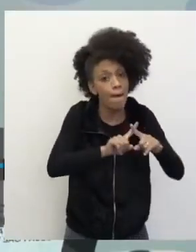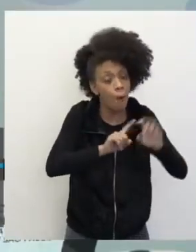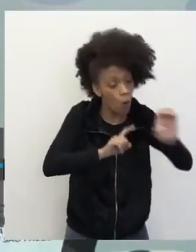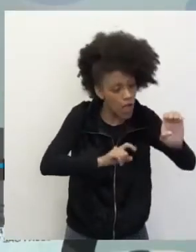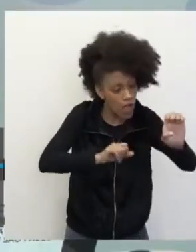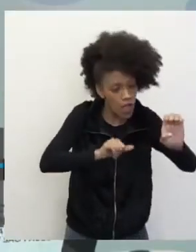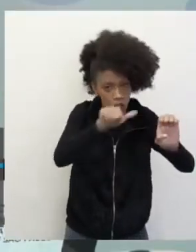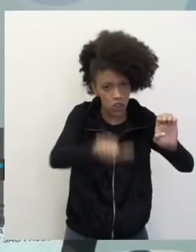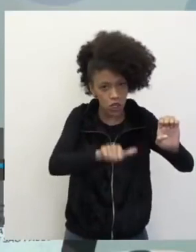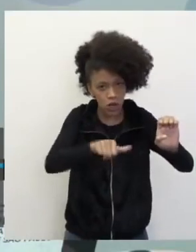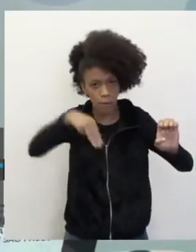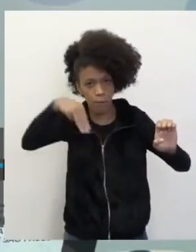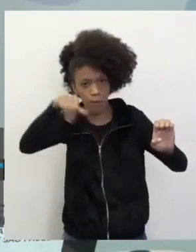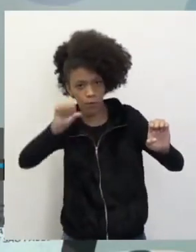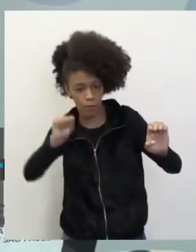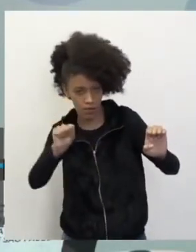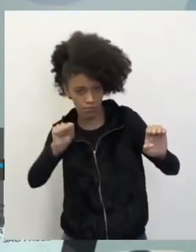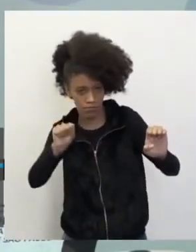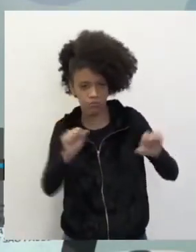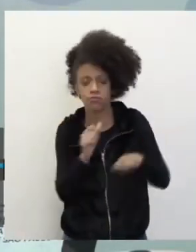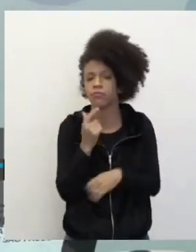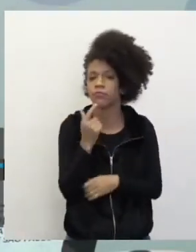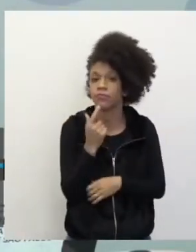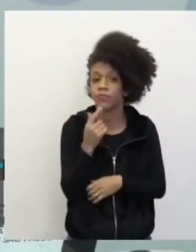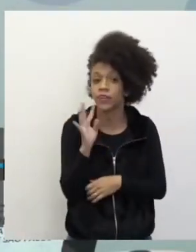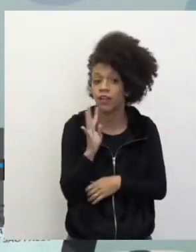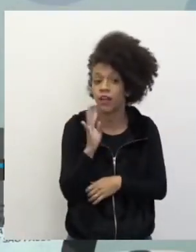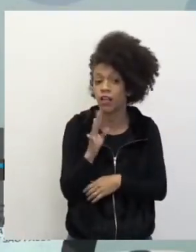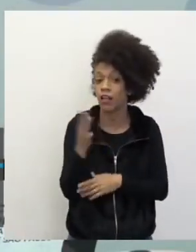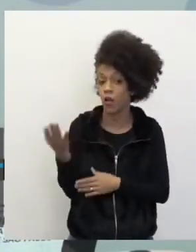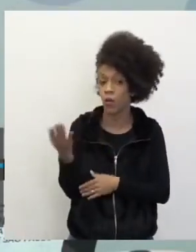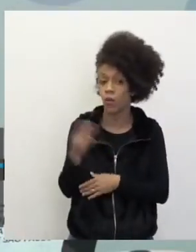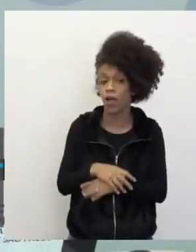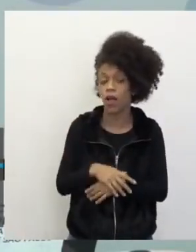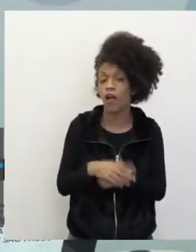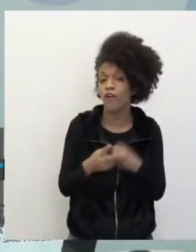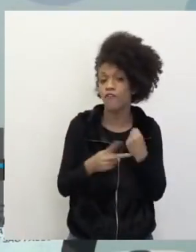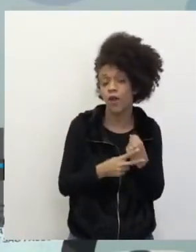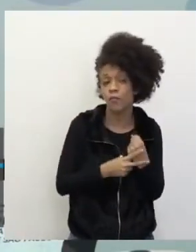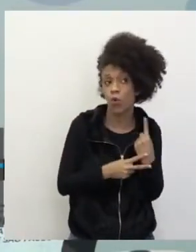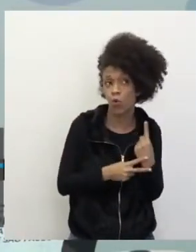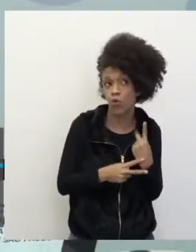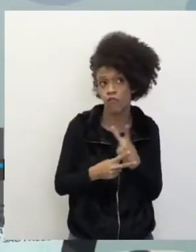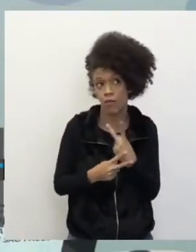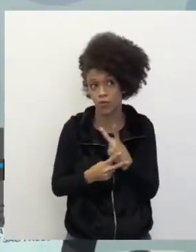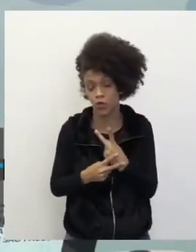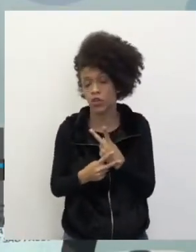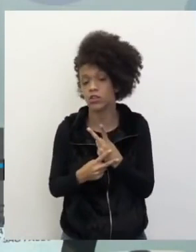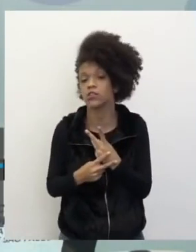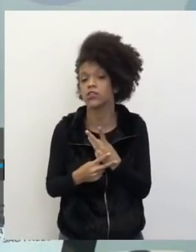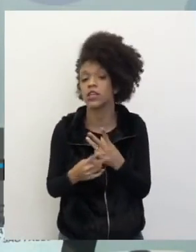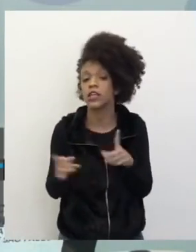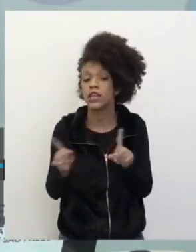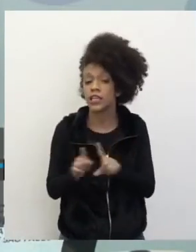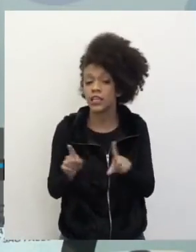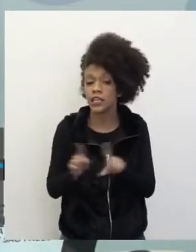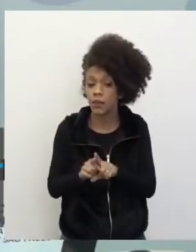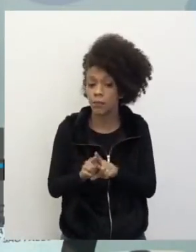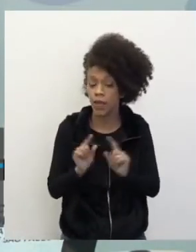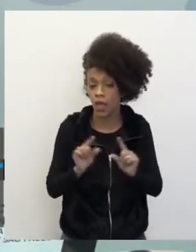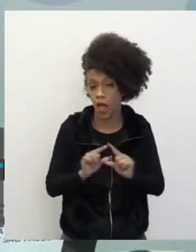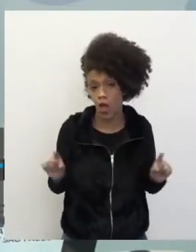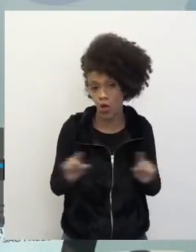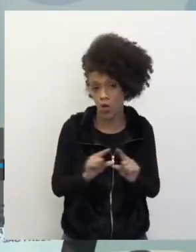mas. Opa! E olha só que legal, a gente tem aqui verbo 1, verbo 2, e eu tenho aqui a minha